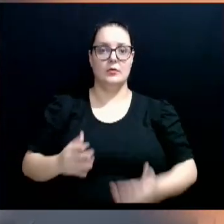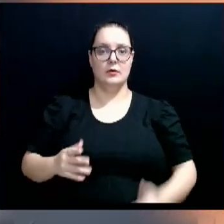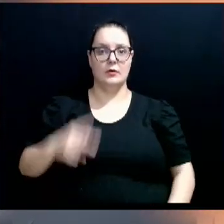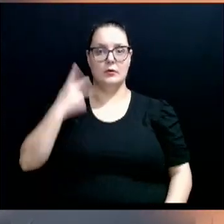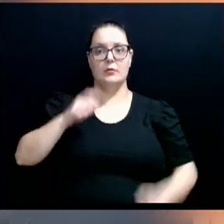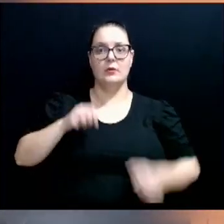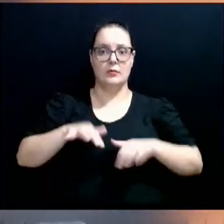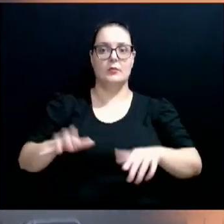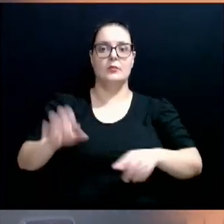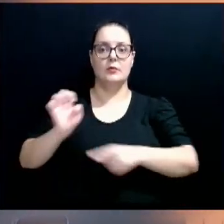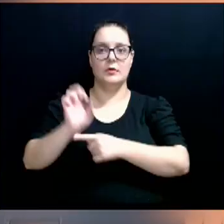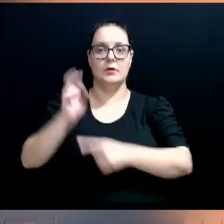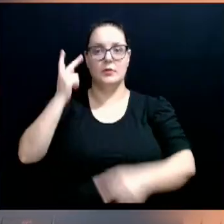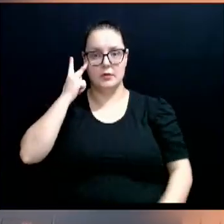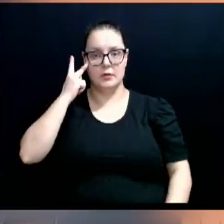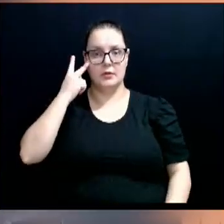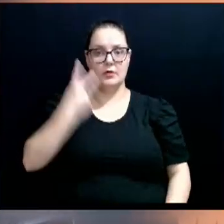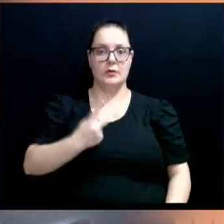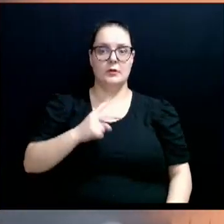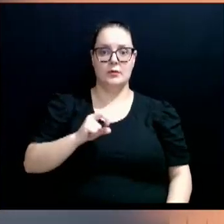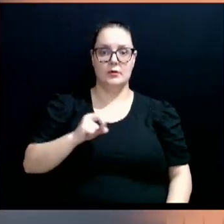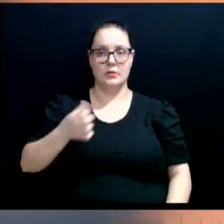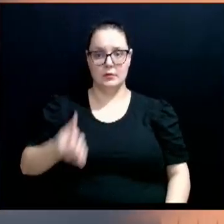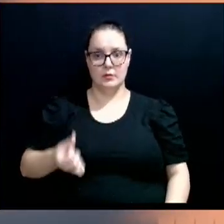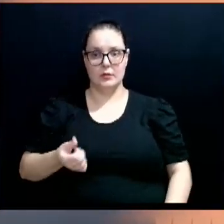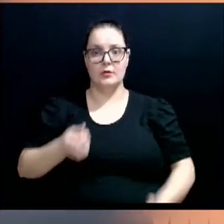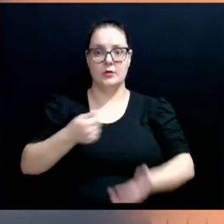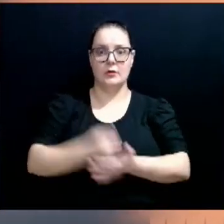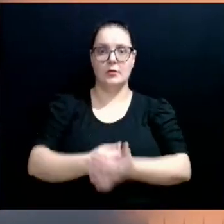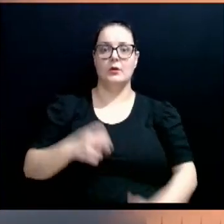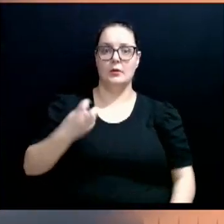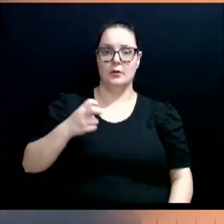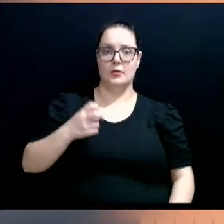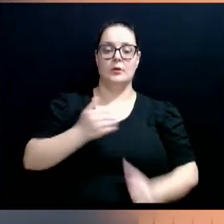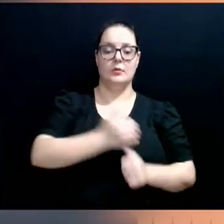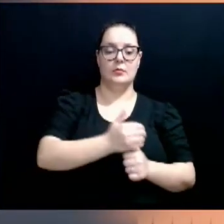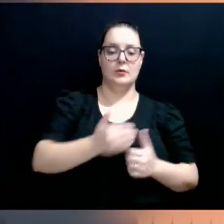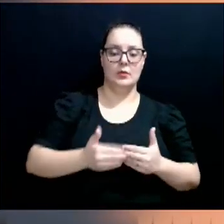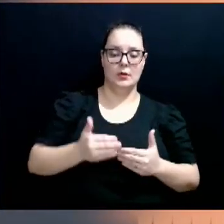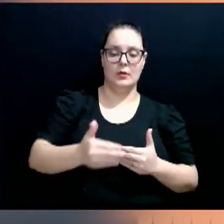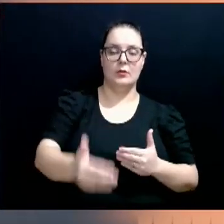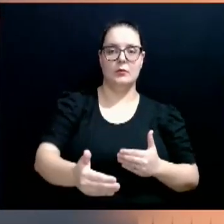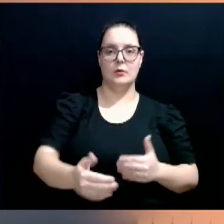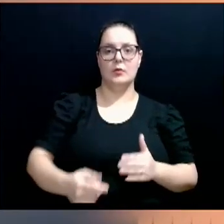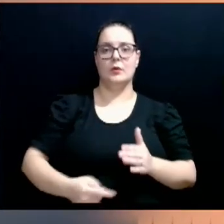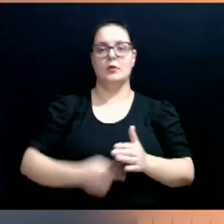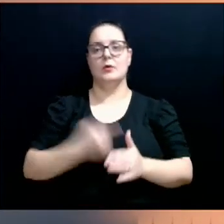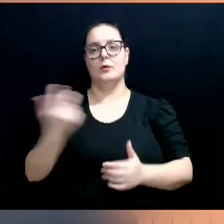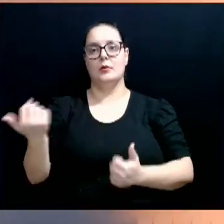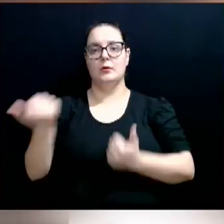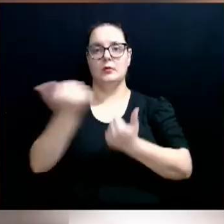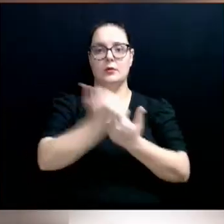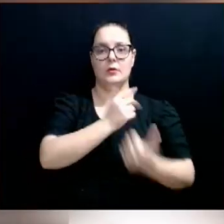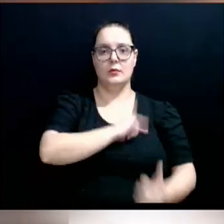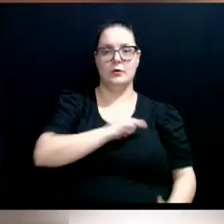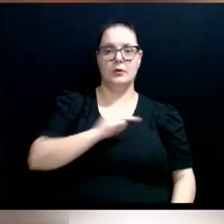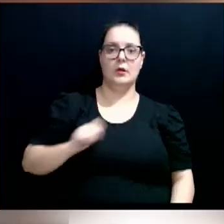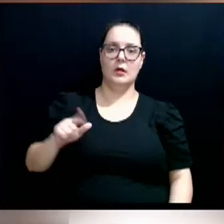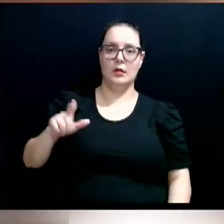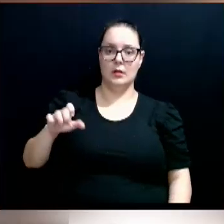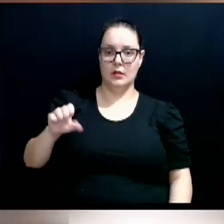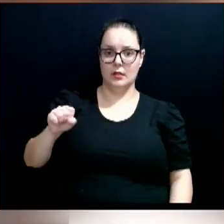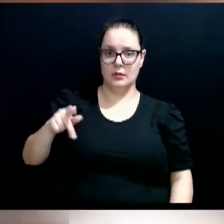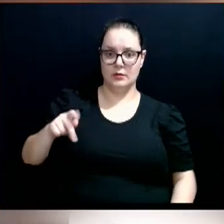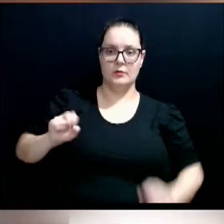em 2006, onde cumpre seu 5º mandato consecutivo e é o primeiro vice-presidente da Alesp. Como legislador,